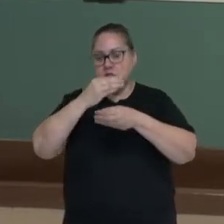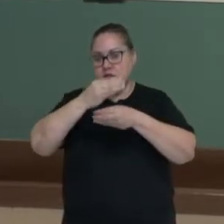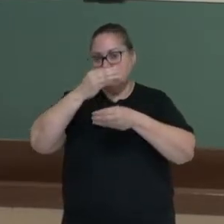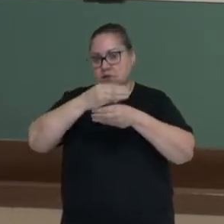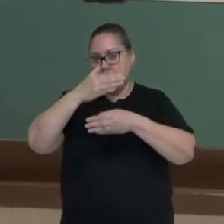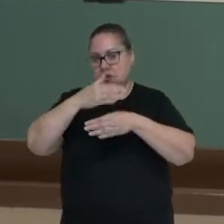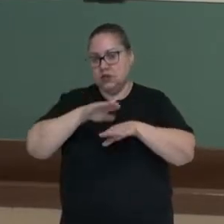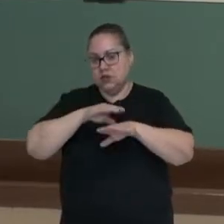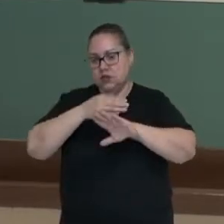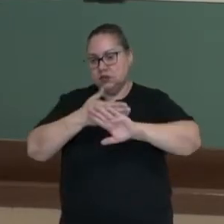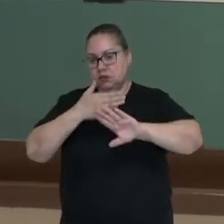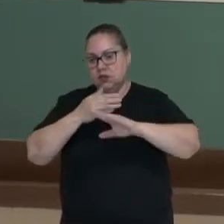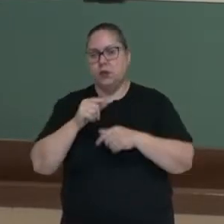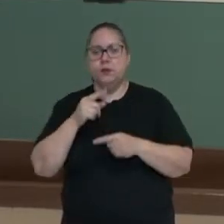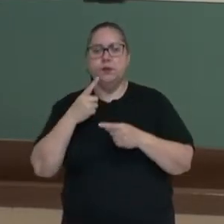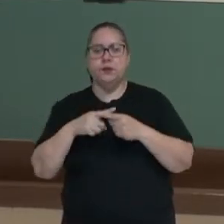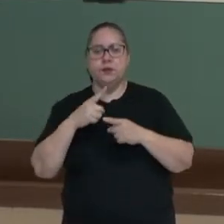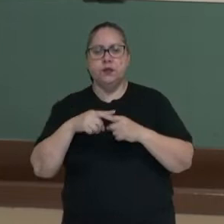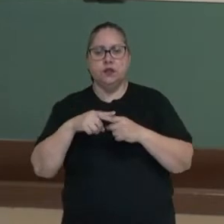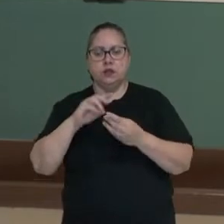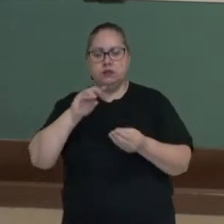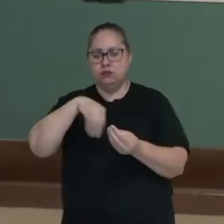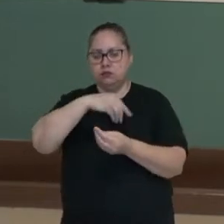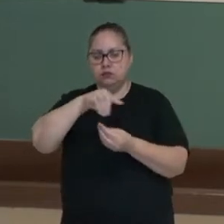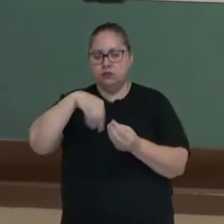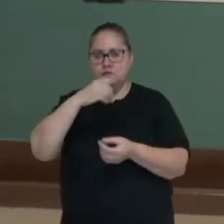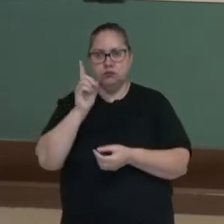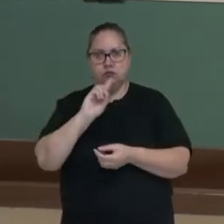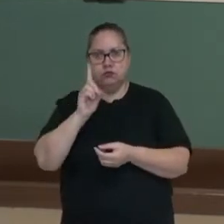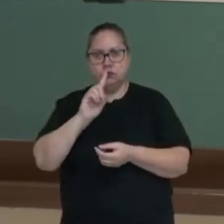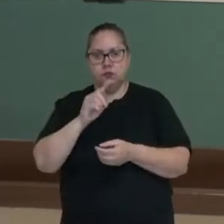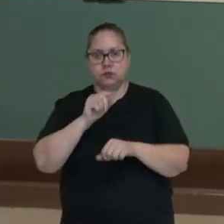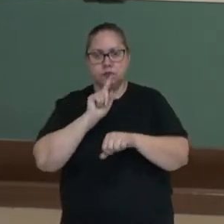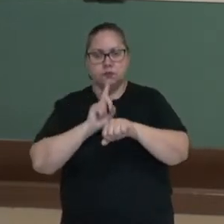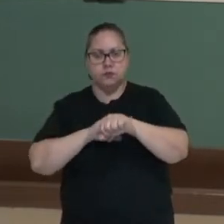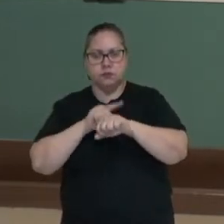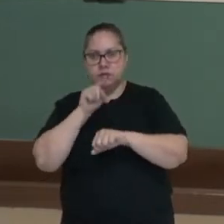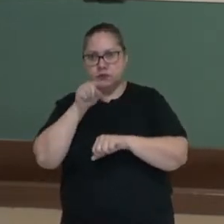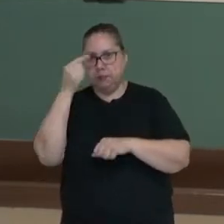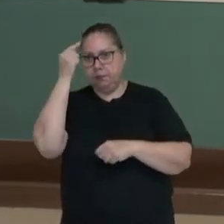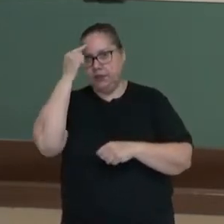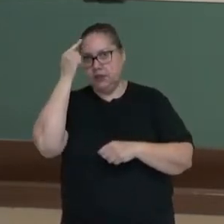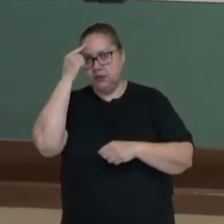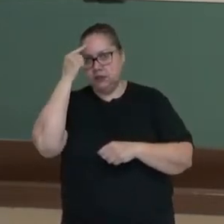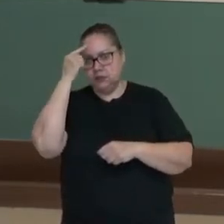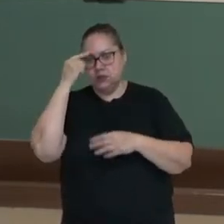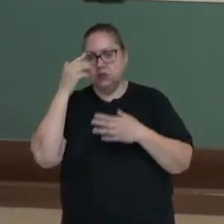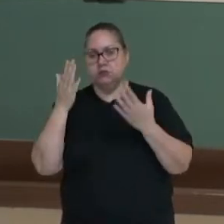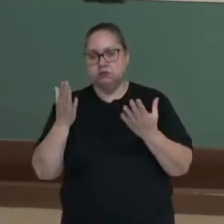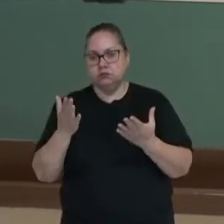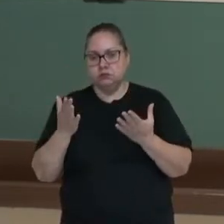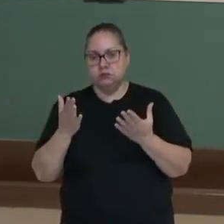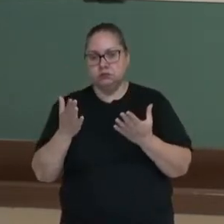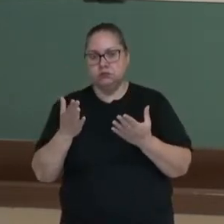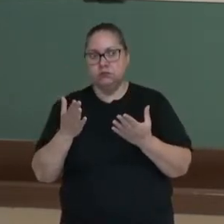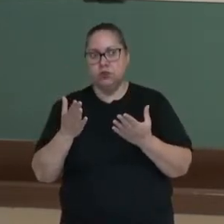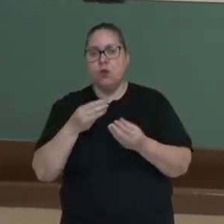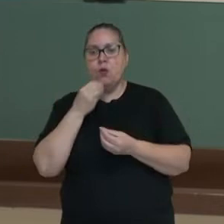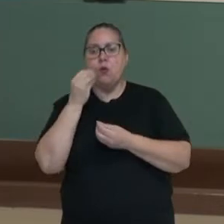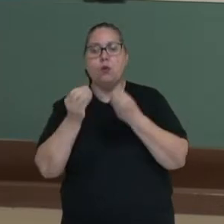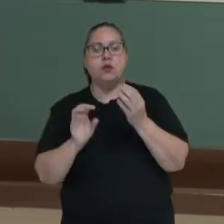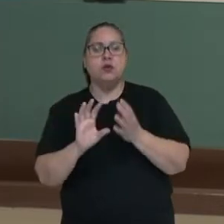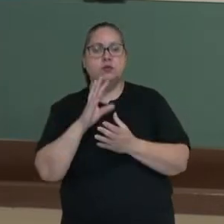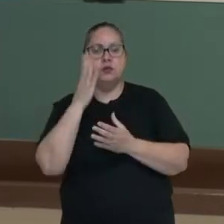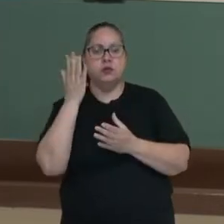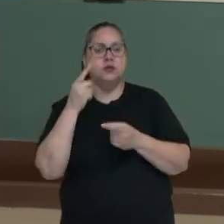Será? Você já pensou por que eles não se misturam? Então eu vou dar um tempinho para você pensar nessa situação, como